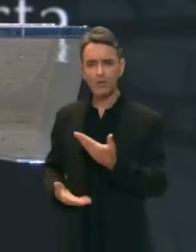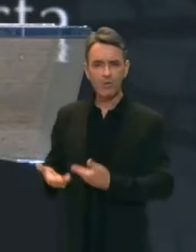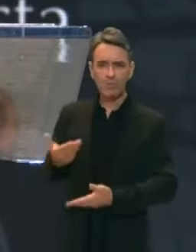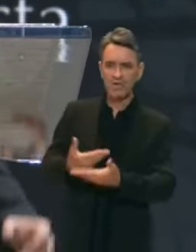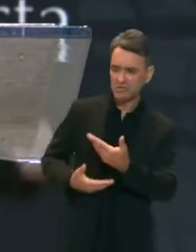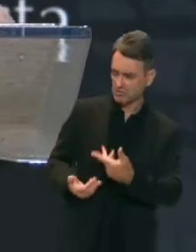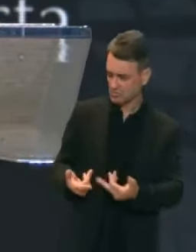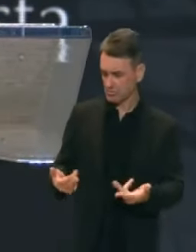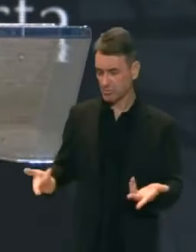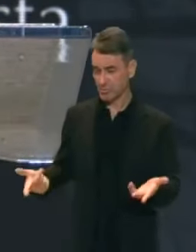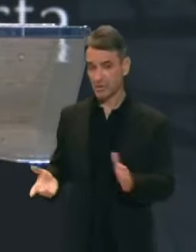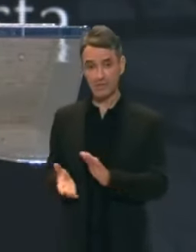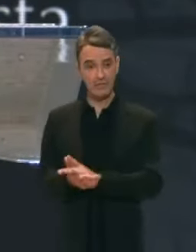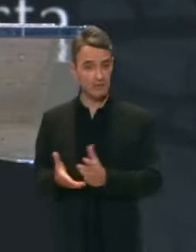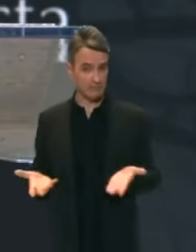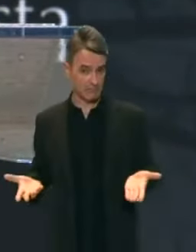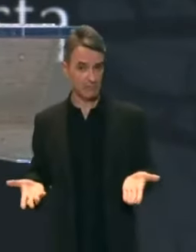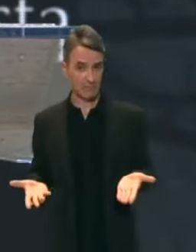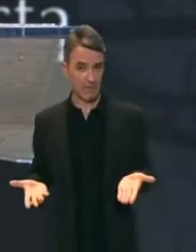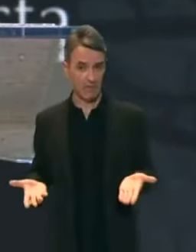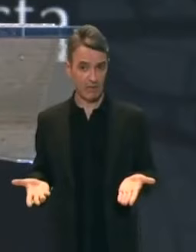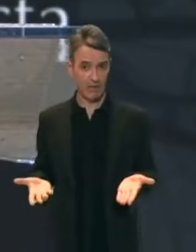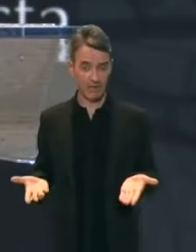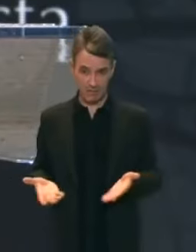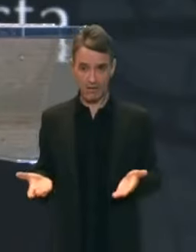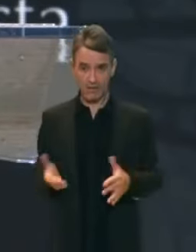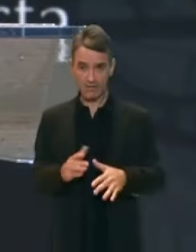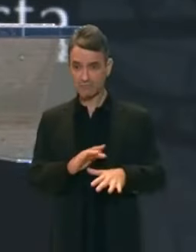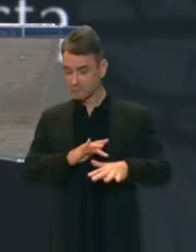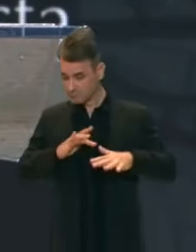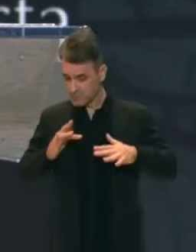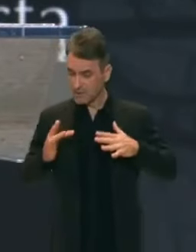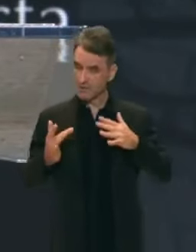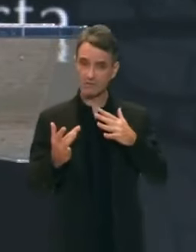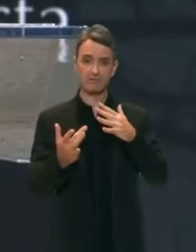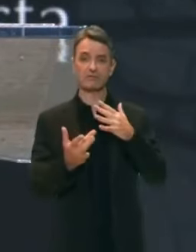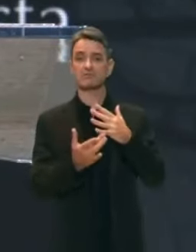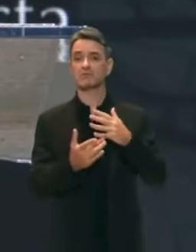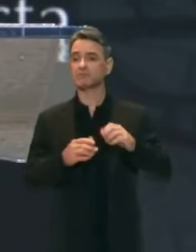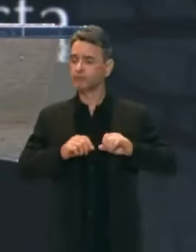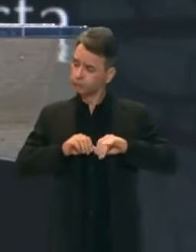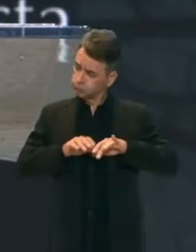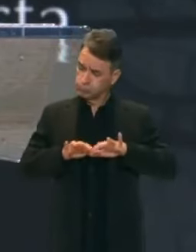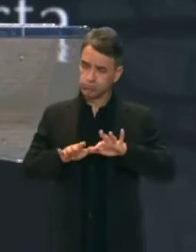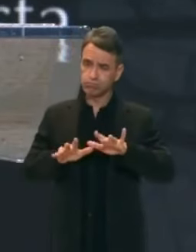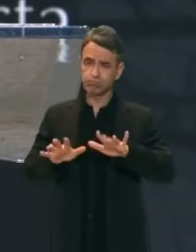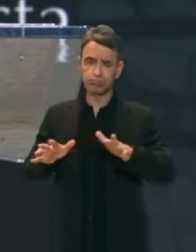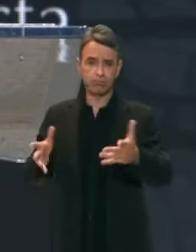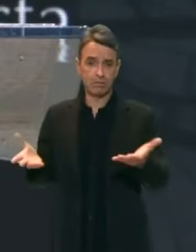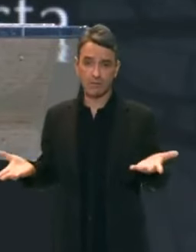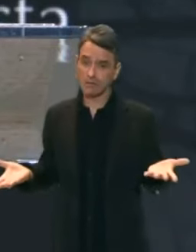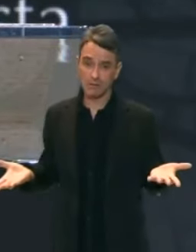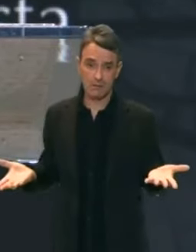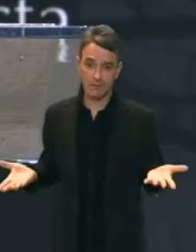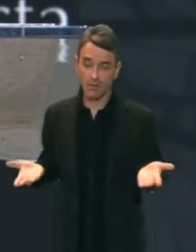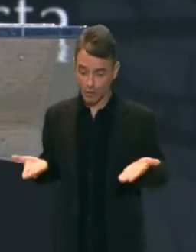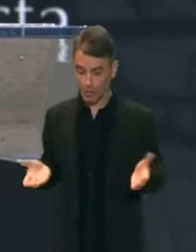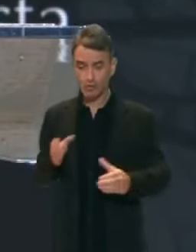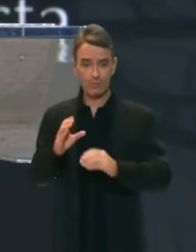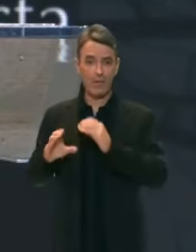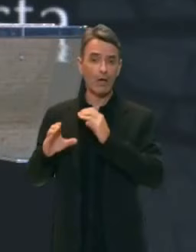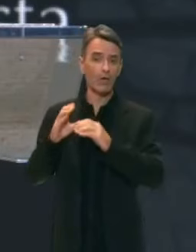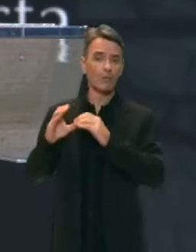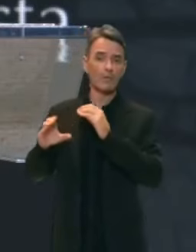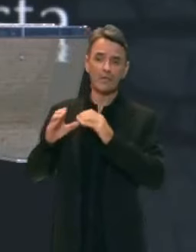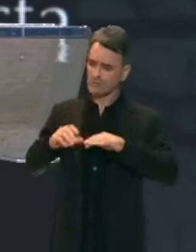compartilhando coisas nesse universo que é gigantesco e que hoje se tornou um mecanismo de comunicação